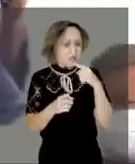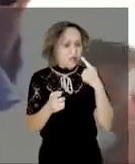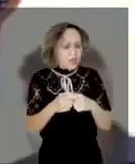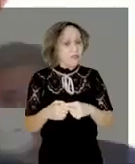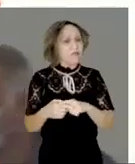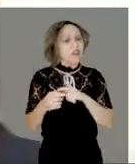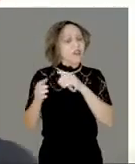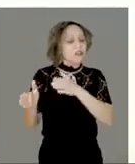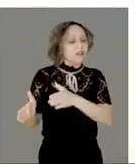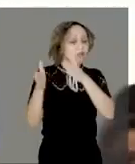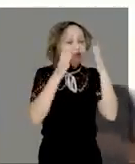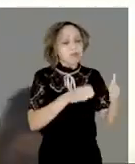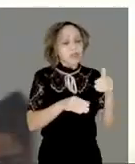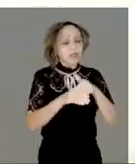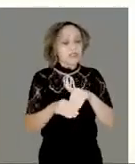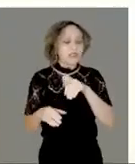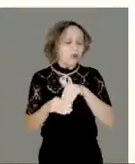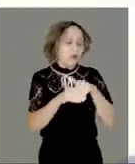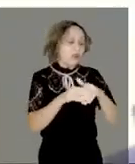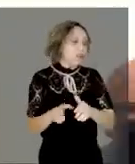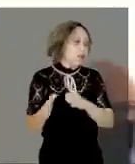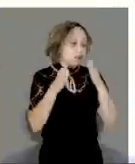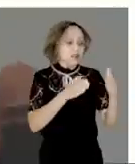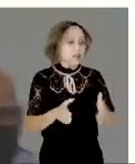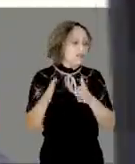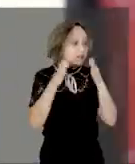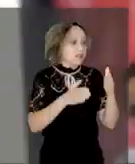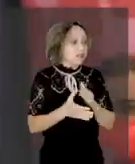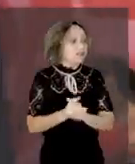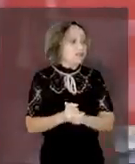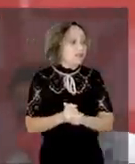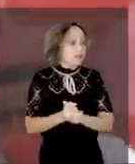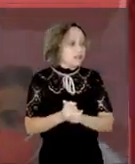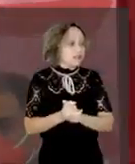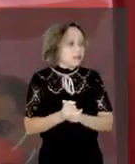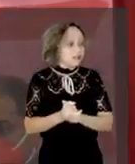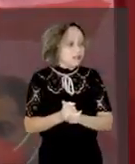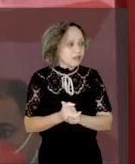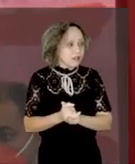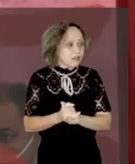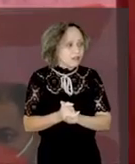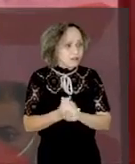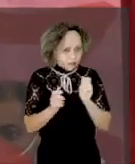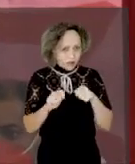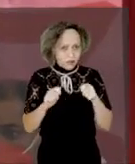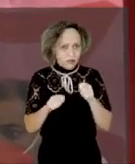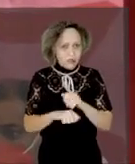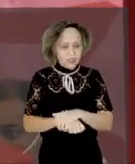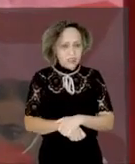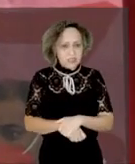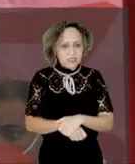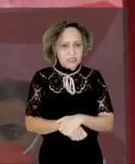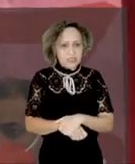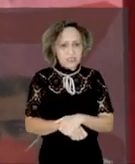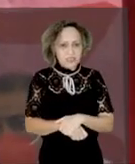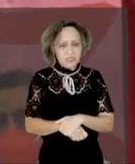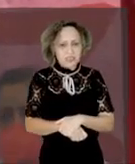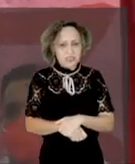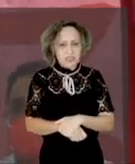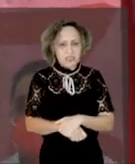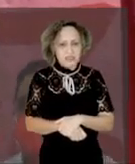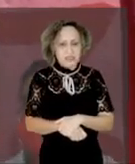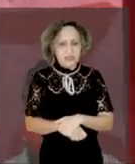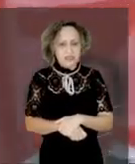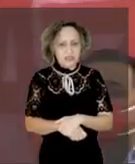mudar governadores, é preciso que a gente eleja outras pessoas que tenham compromisso com o povo humilde, que